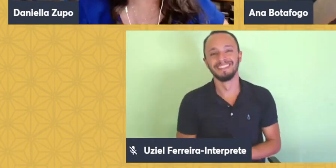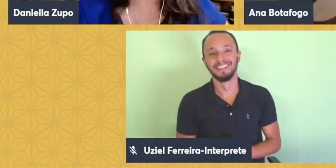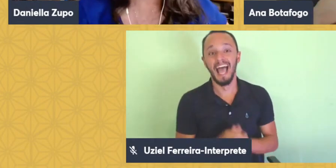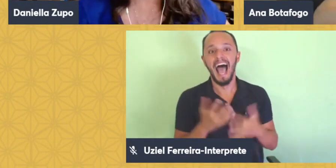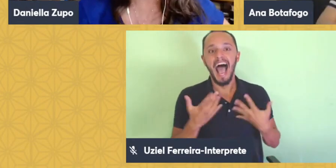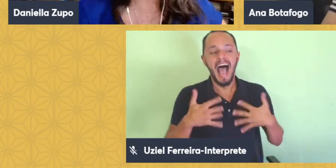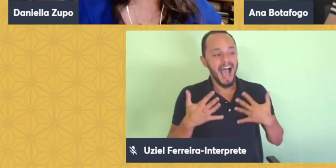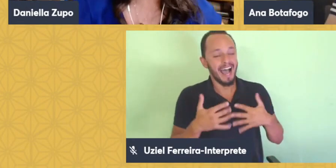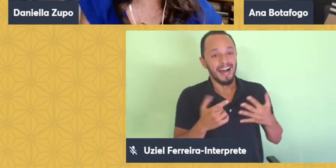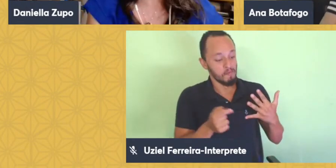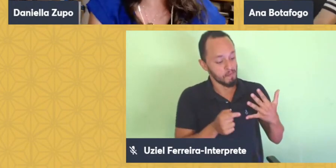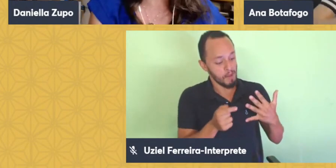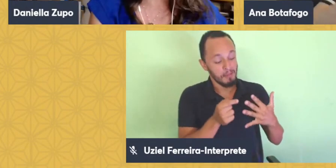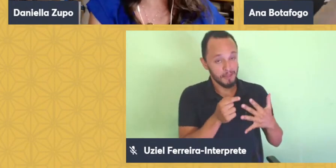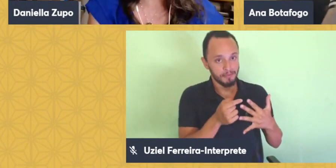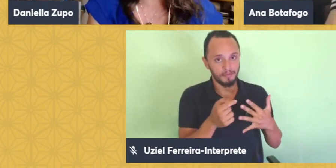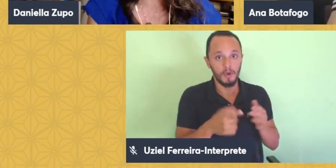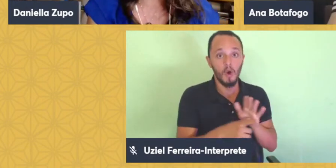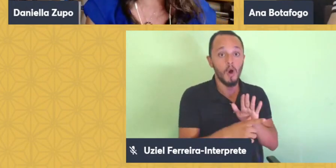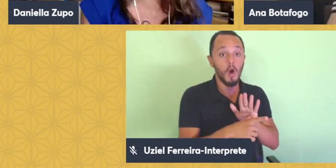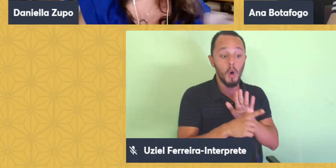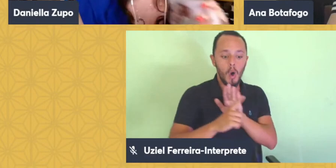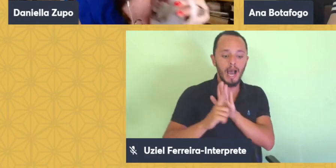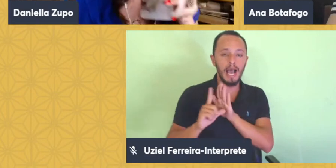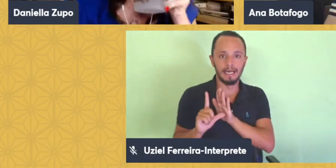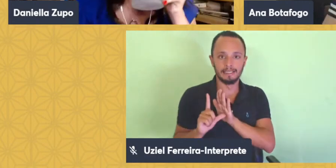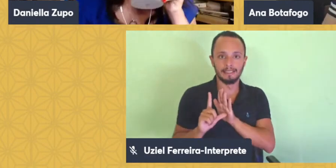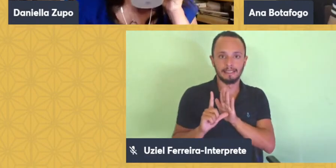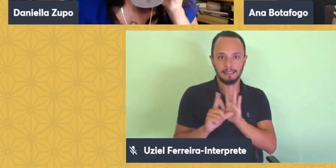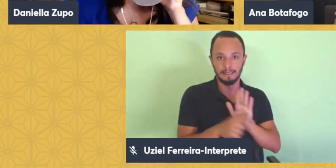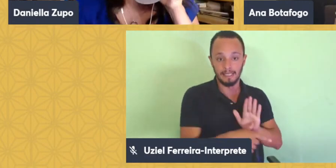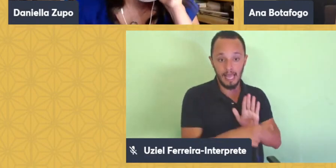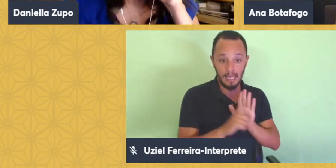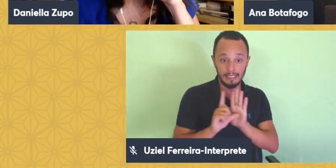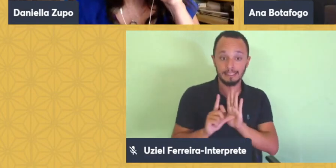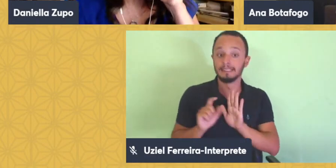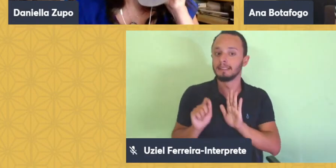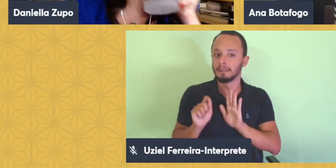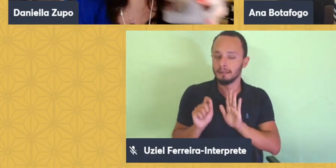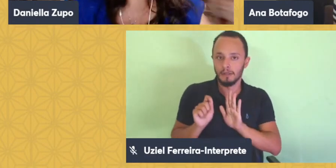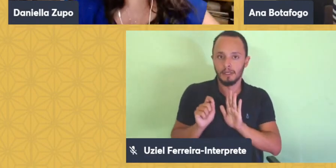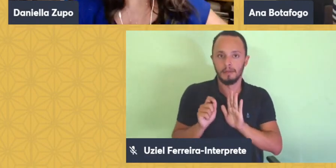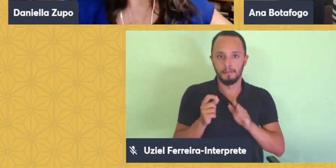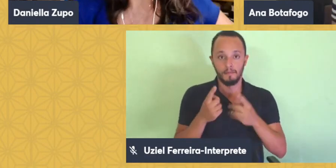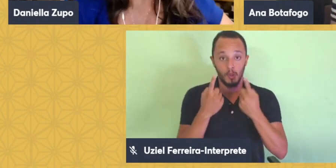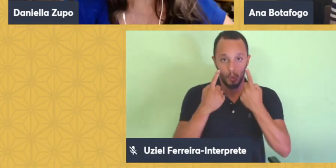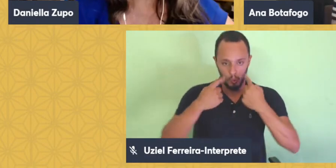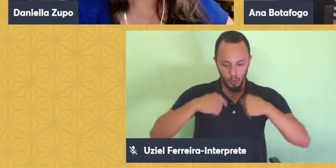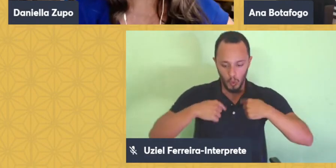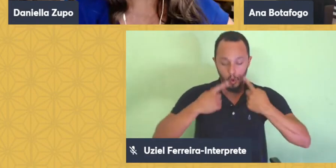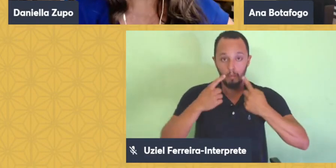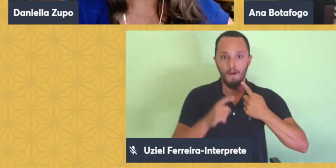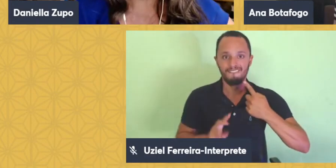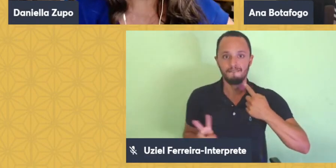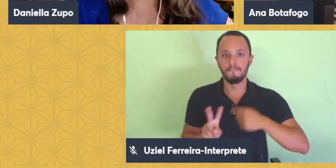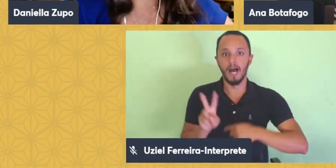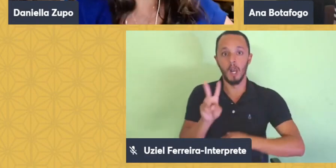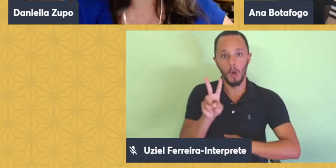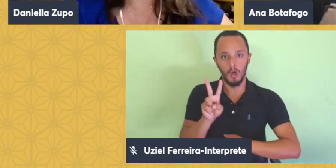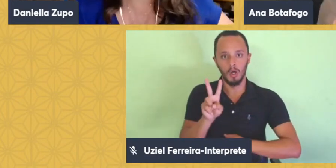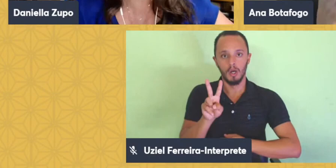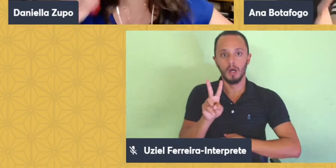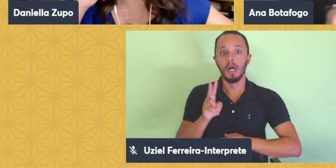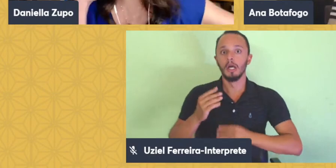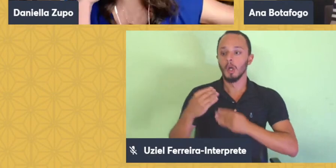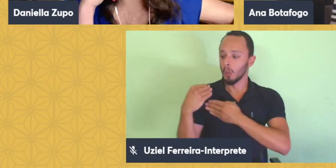gente precisa a um antes é o valorizar desse corpo né eu preciso cuidar desse corpo aí as cuidei